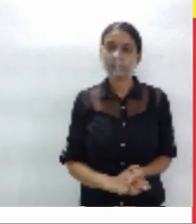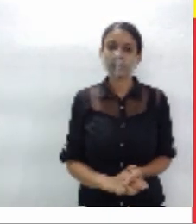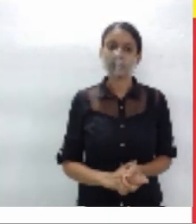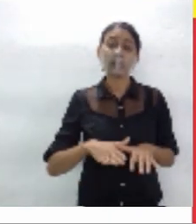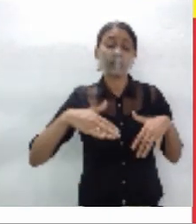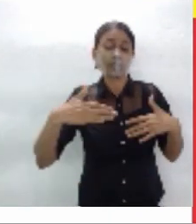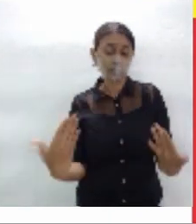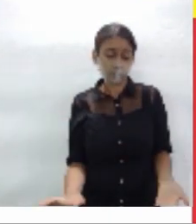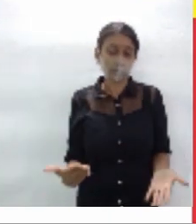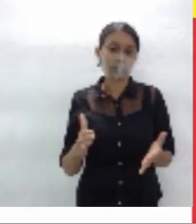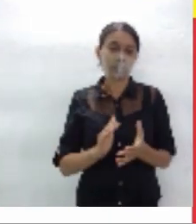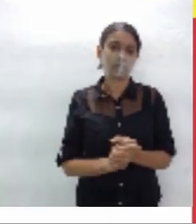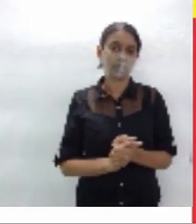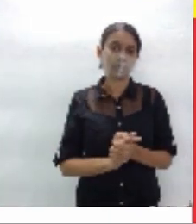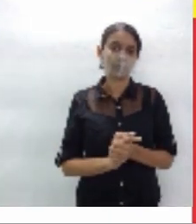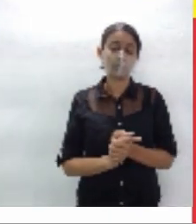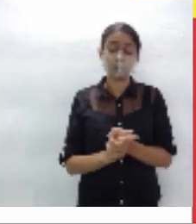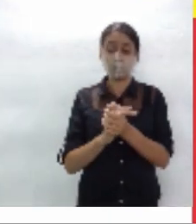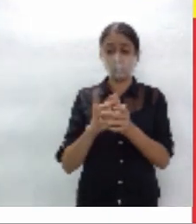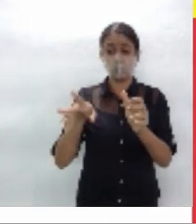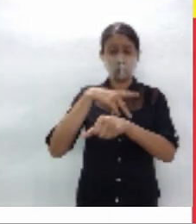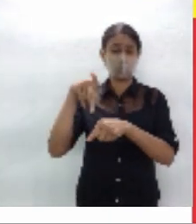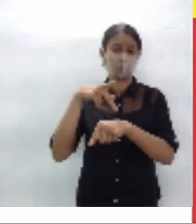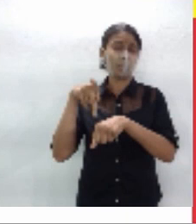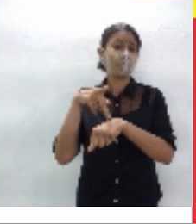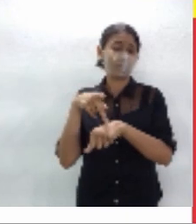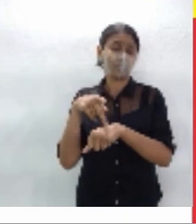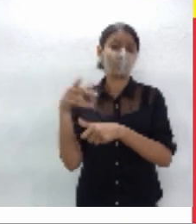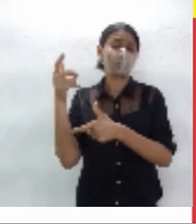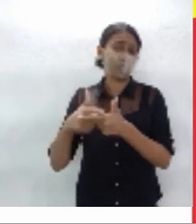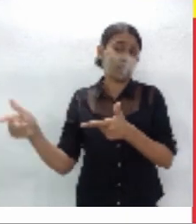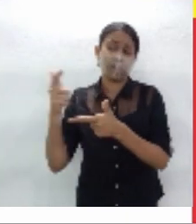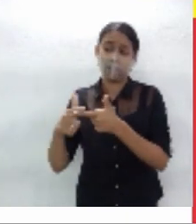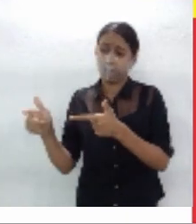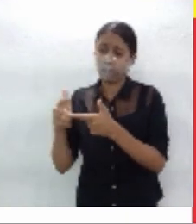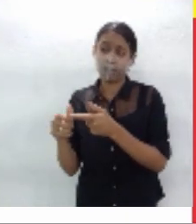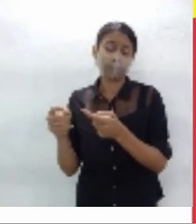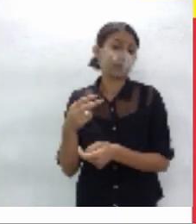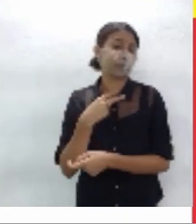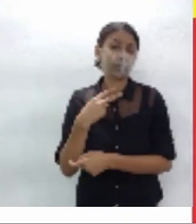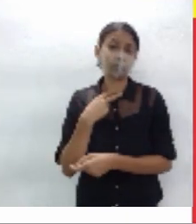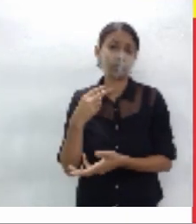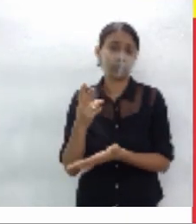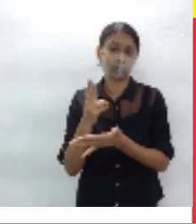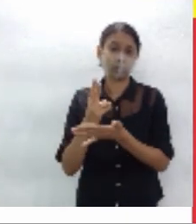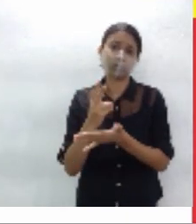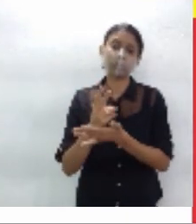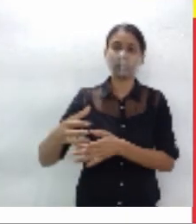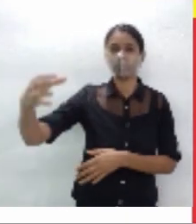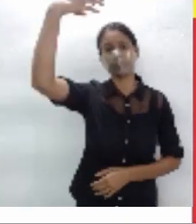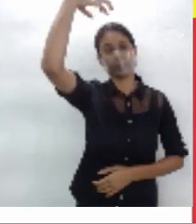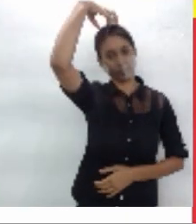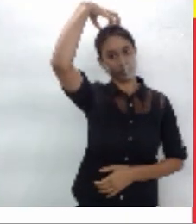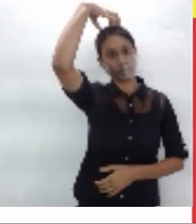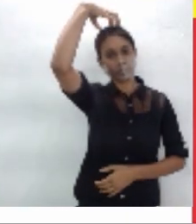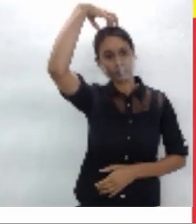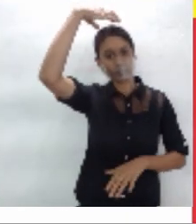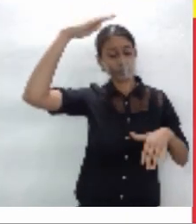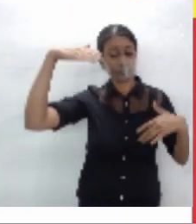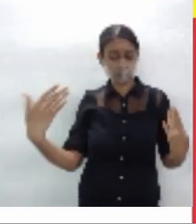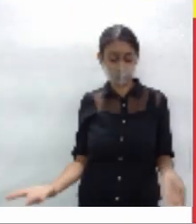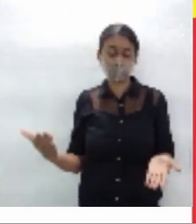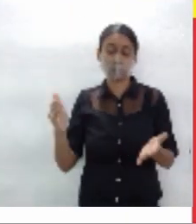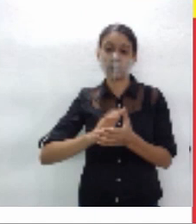Então, pois completamente destroçados, os países europeus já não podiam manter os impérios coloniais. Os